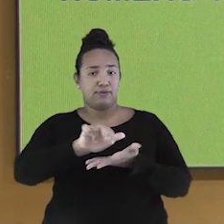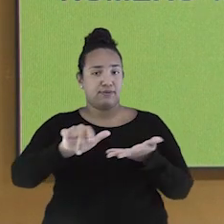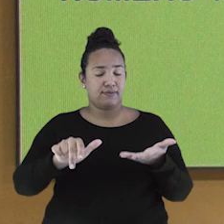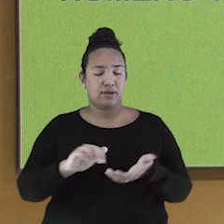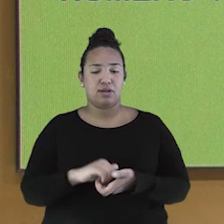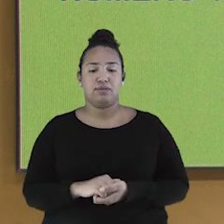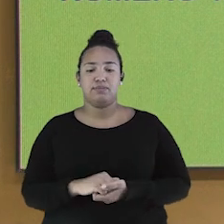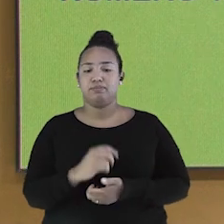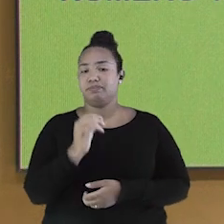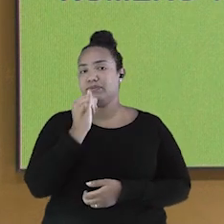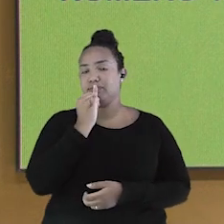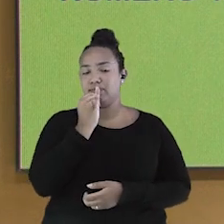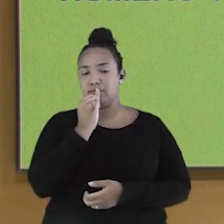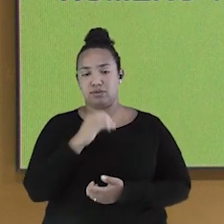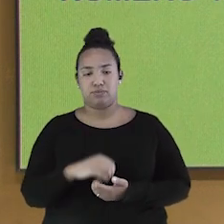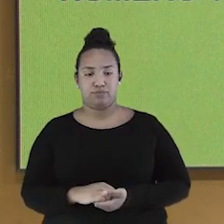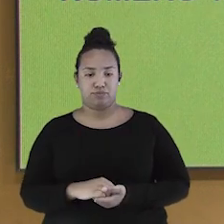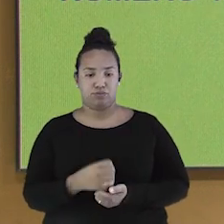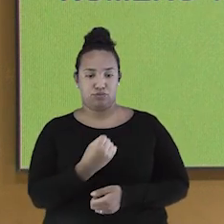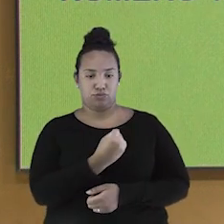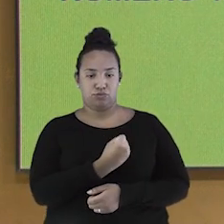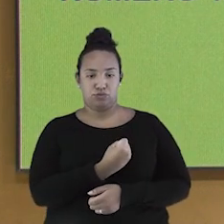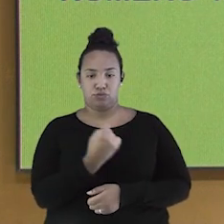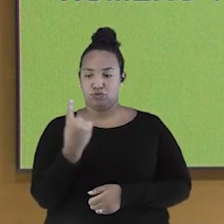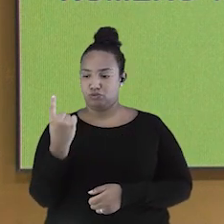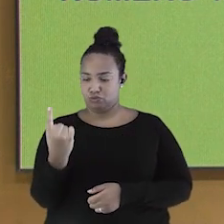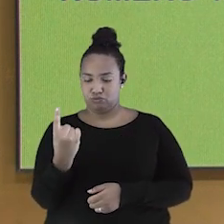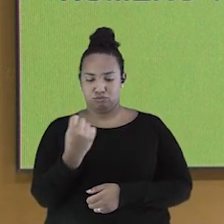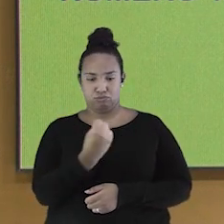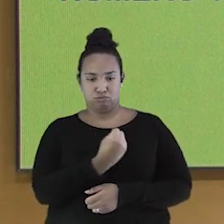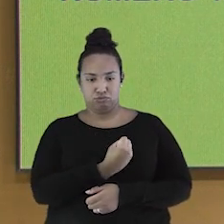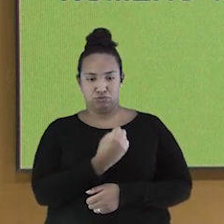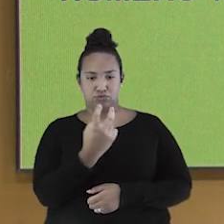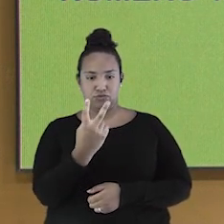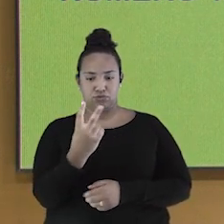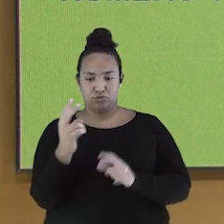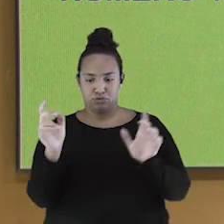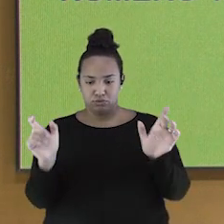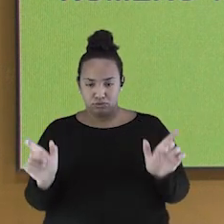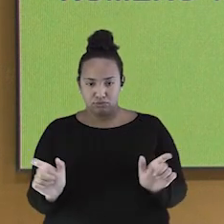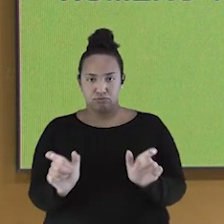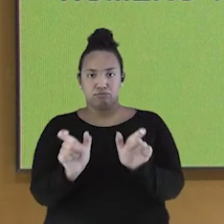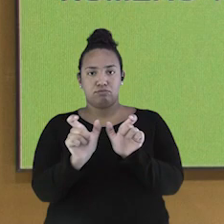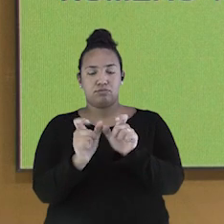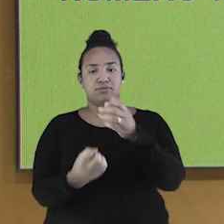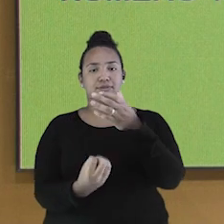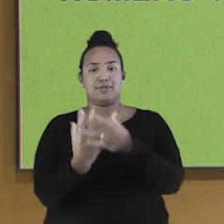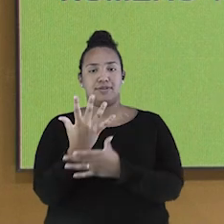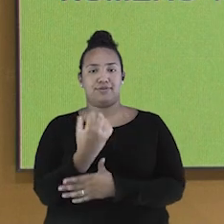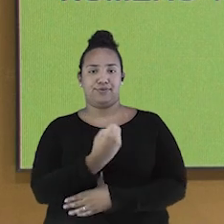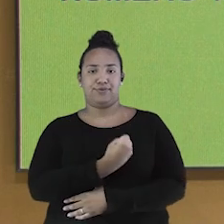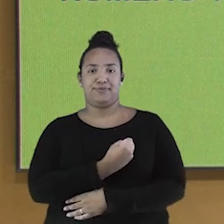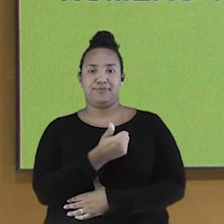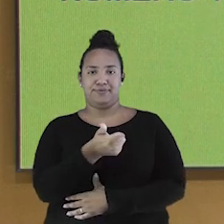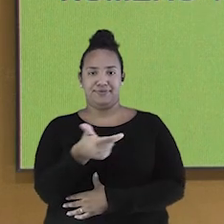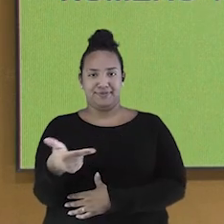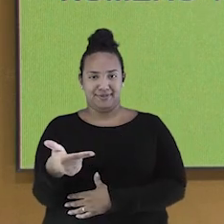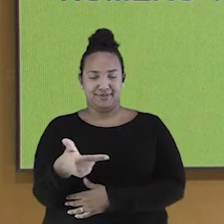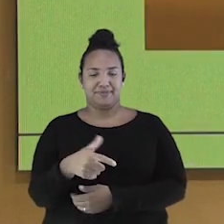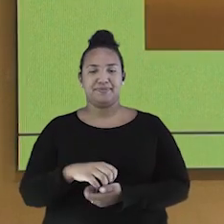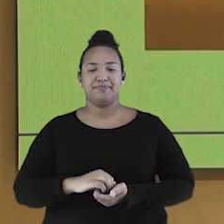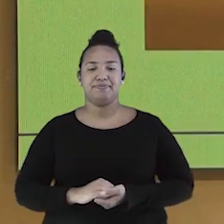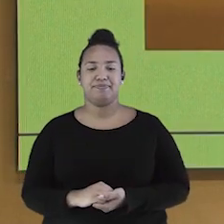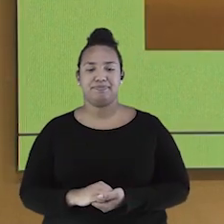exemplo, juntamos o 1 e o 2, formamos o número 12.